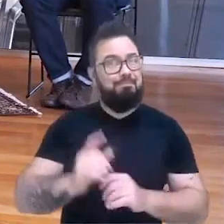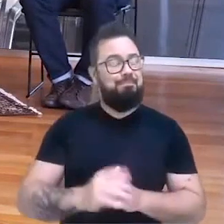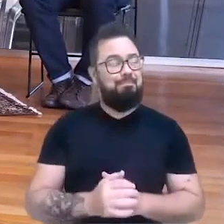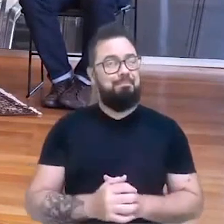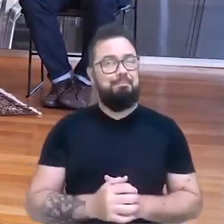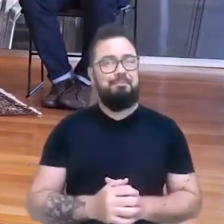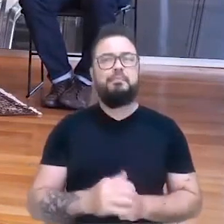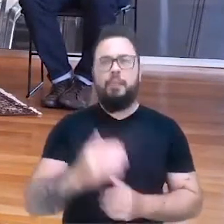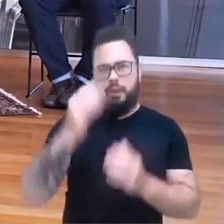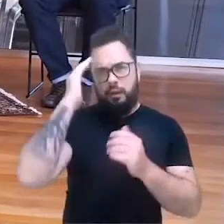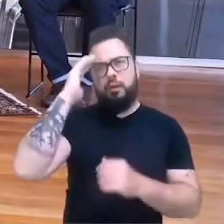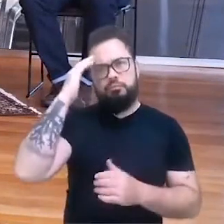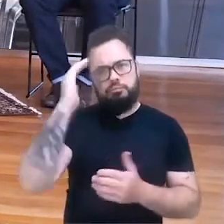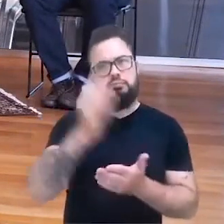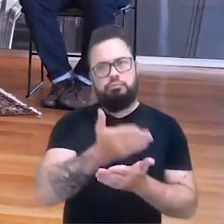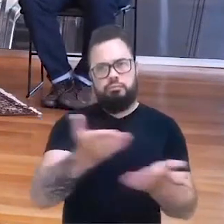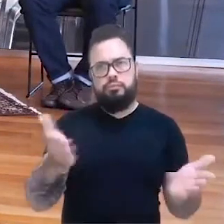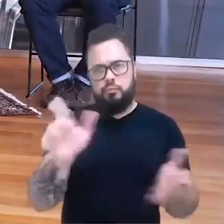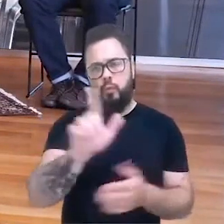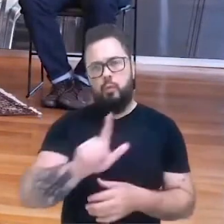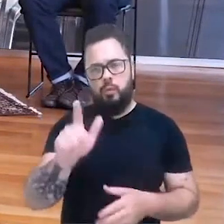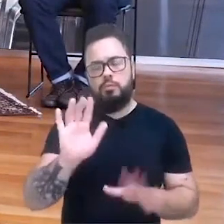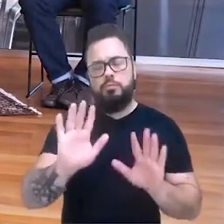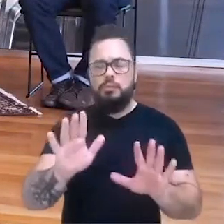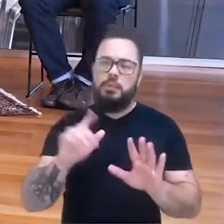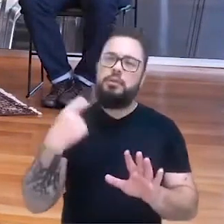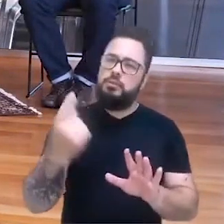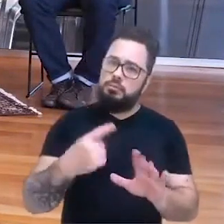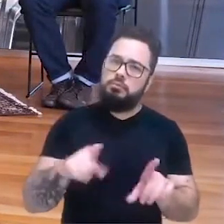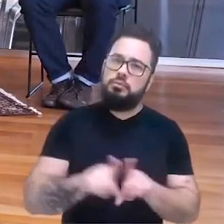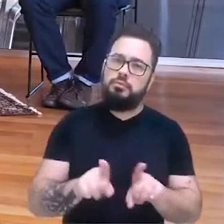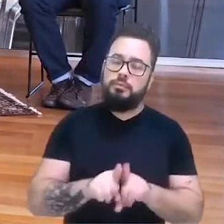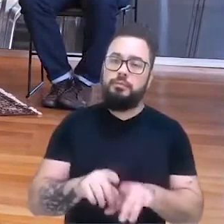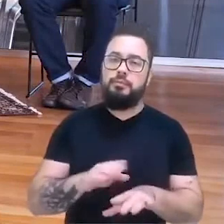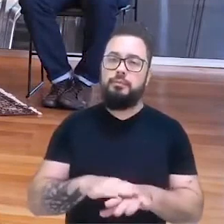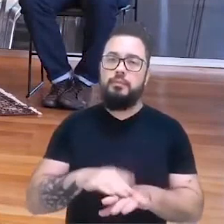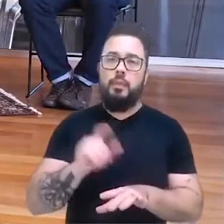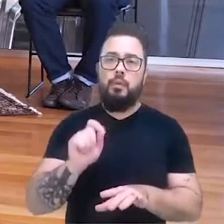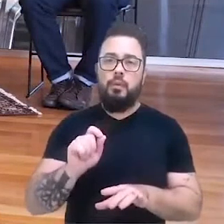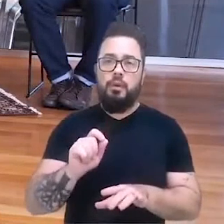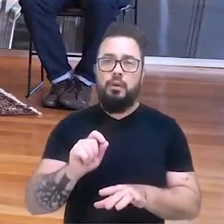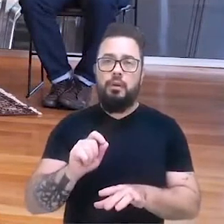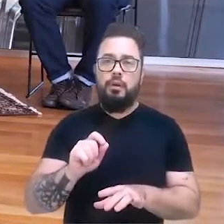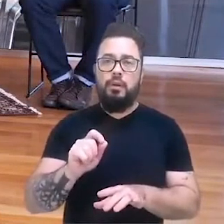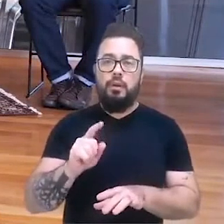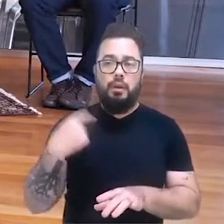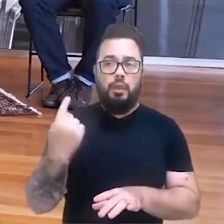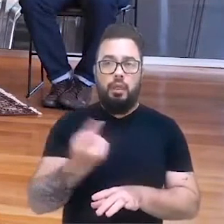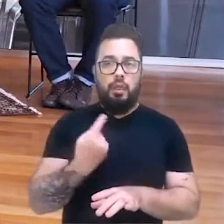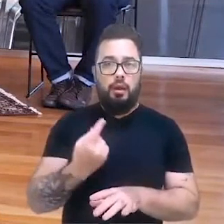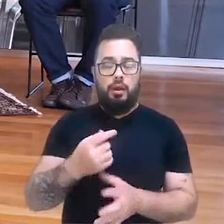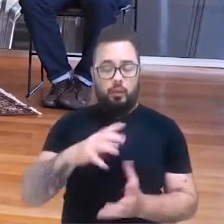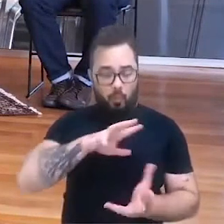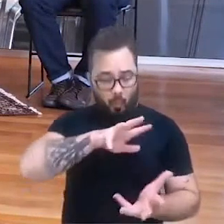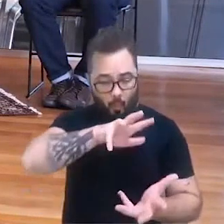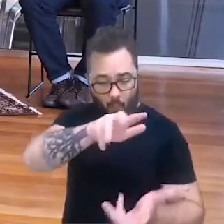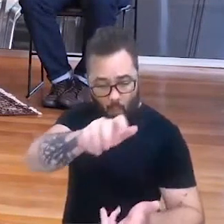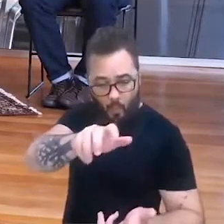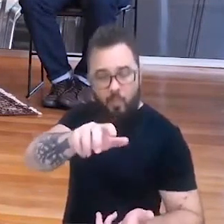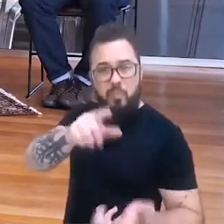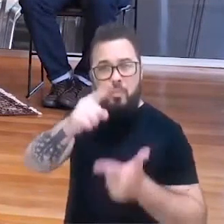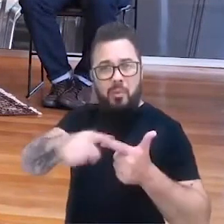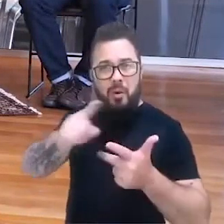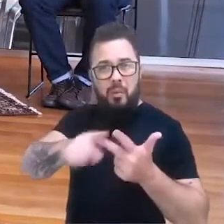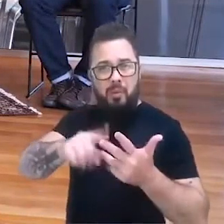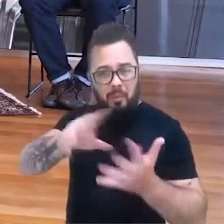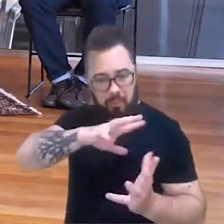minha carne, né? Então, eu entendo todas as lutas, mas a gente também tem que saber só uma coisa. Dinha, nós não somos a palmatória do